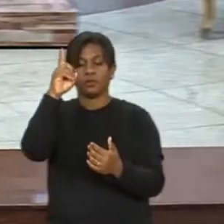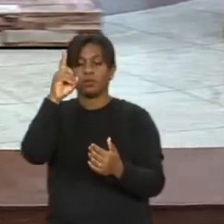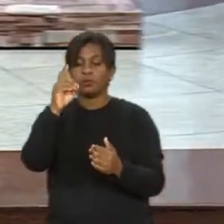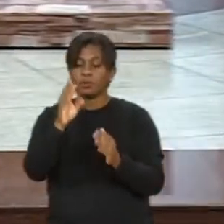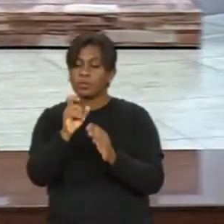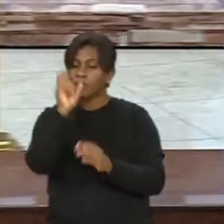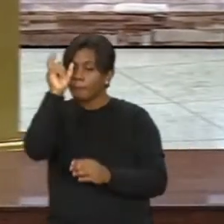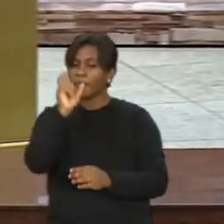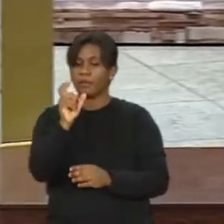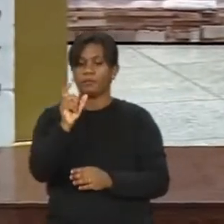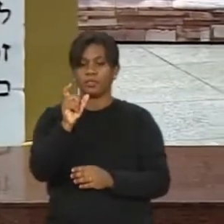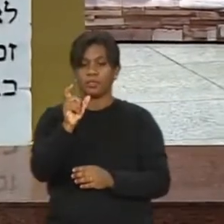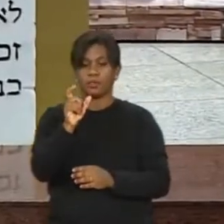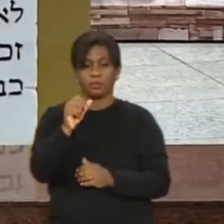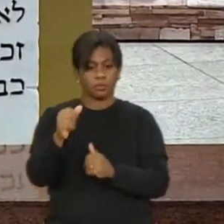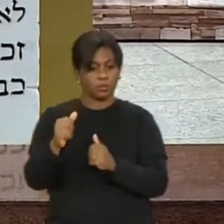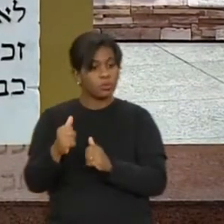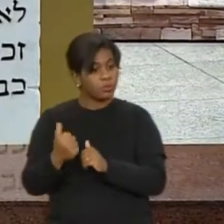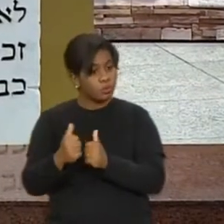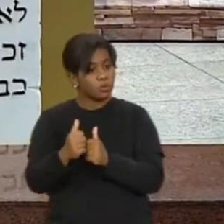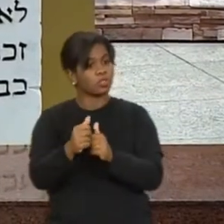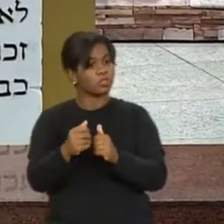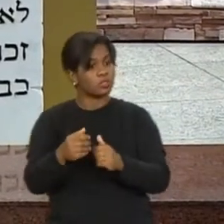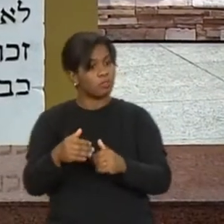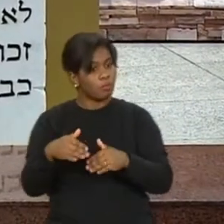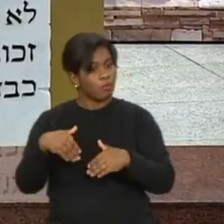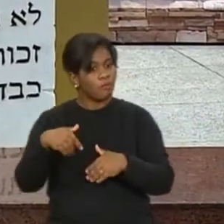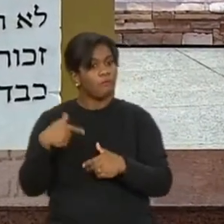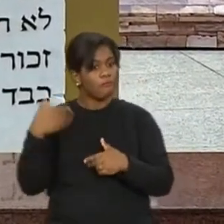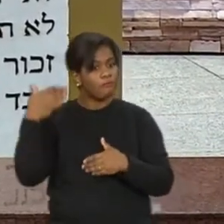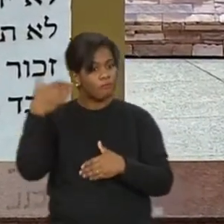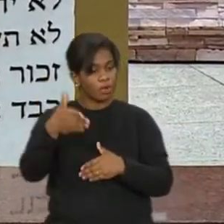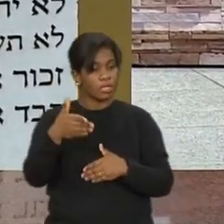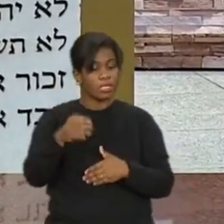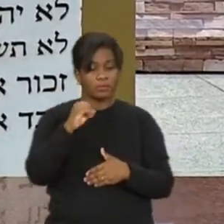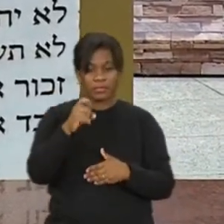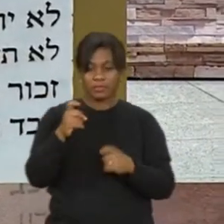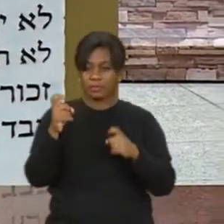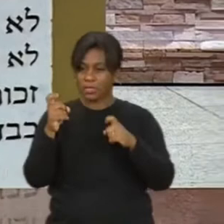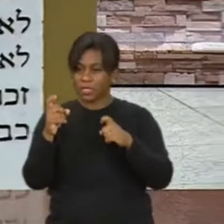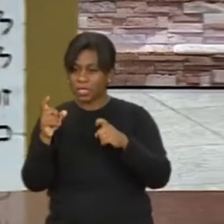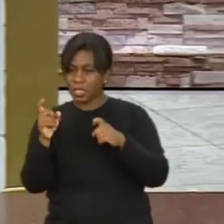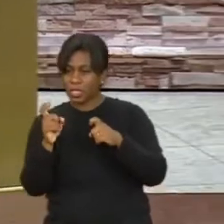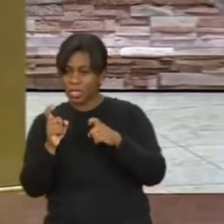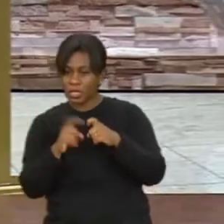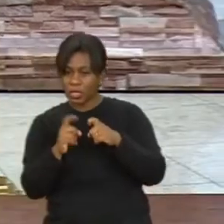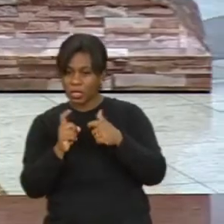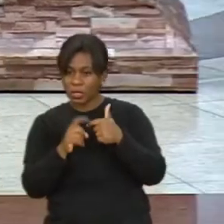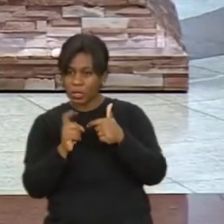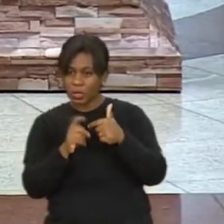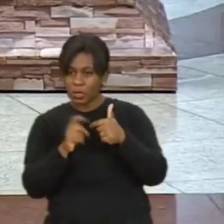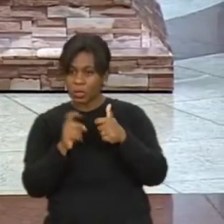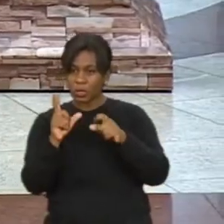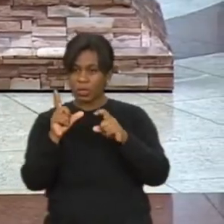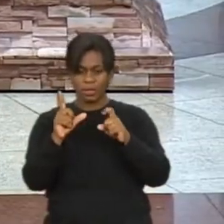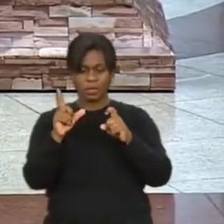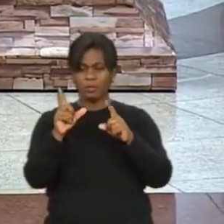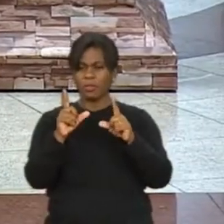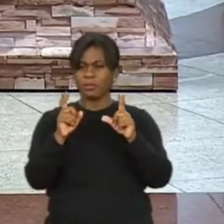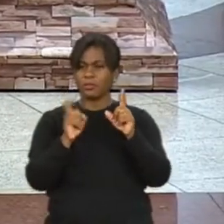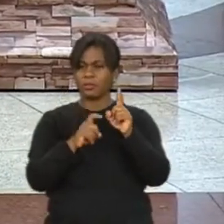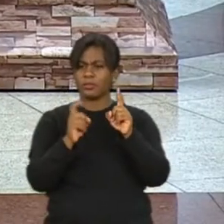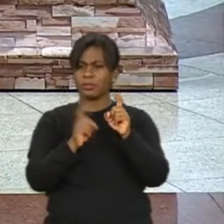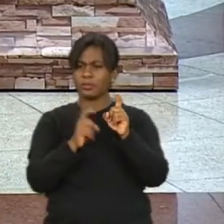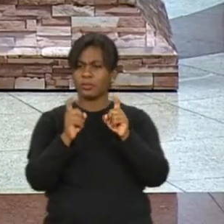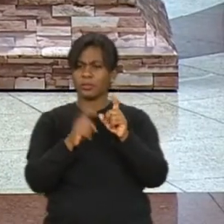foram. Se você abrir aí em Lucas, você vai ver Jesus perguntando para eles, em Lucas 12, 35, coloca para